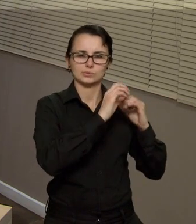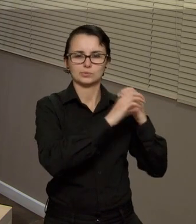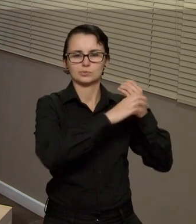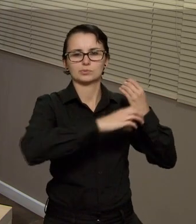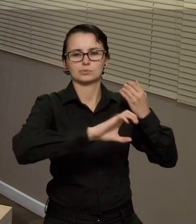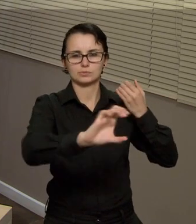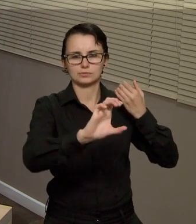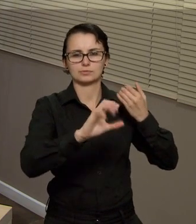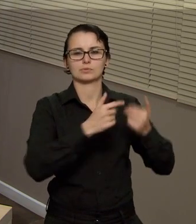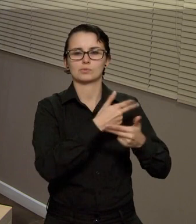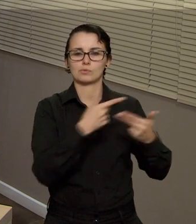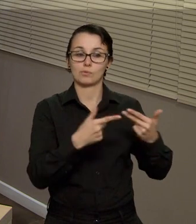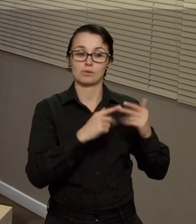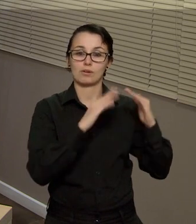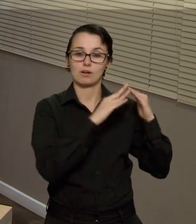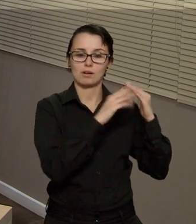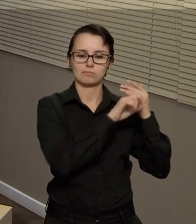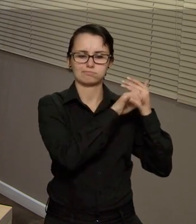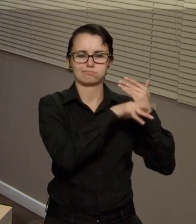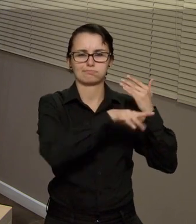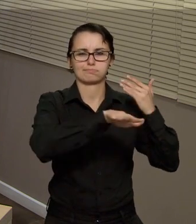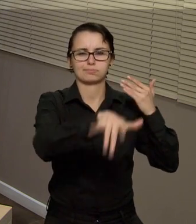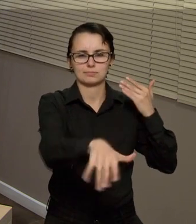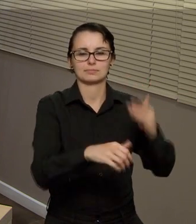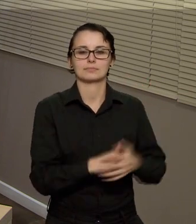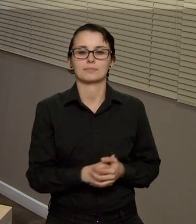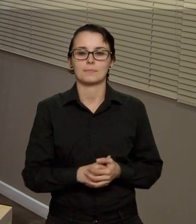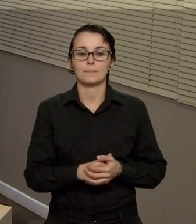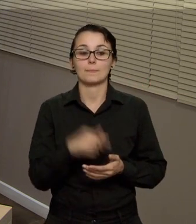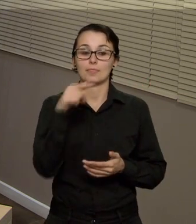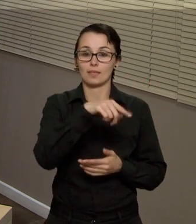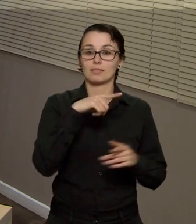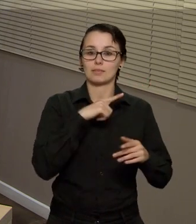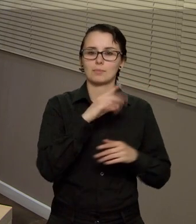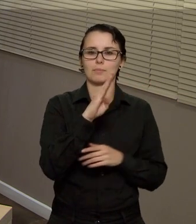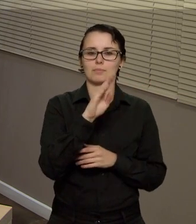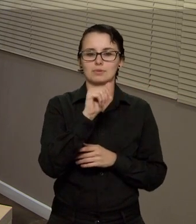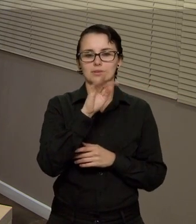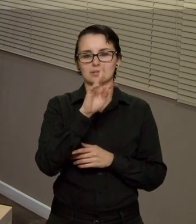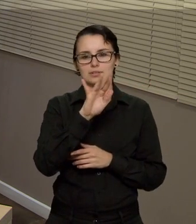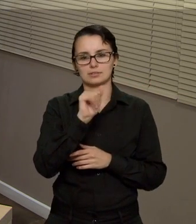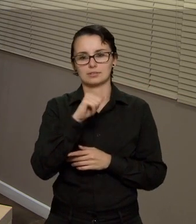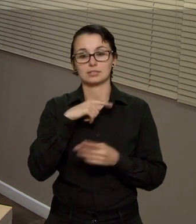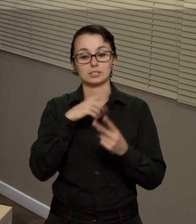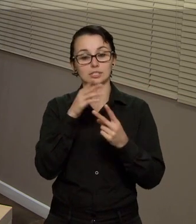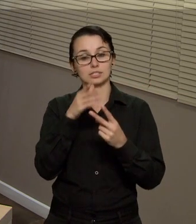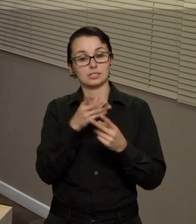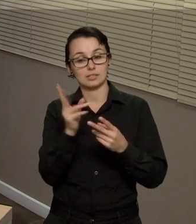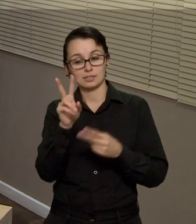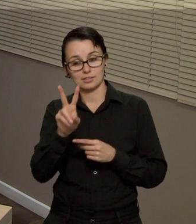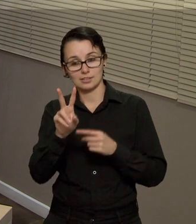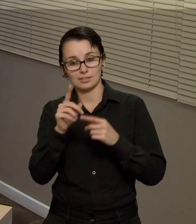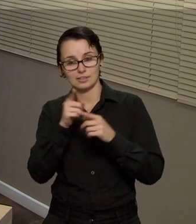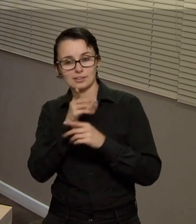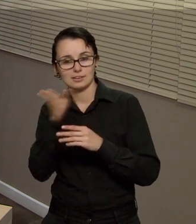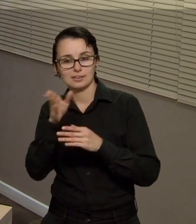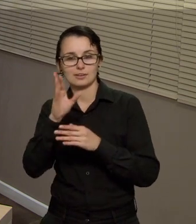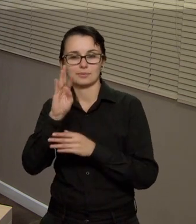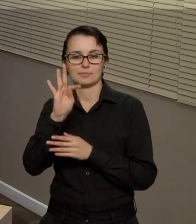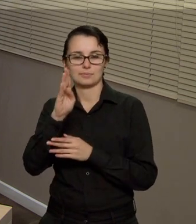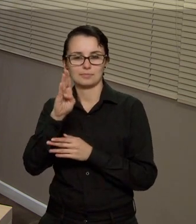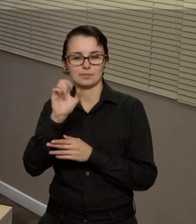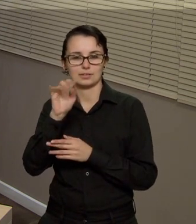sanitários. Os coliformes são bactérias e estão subdivididas em coliformes totais e